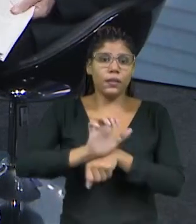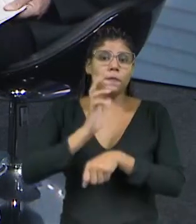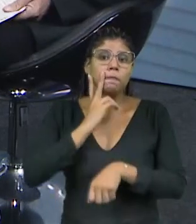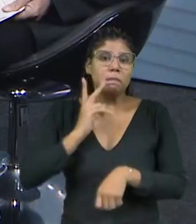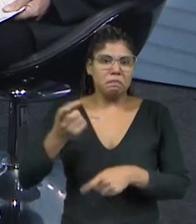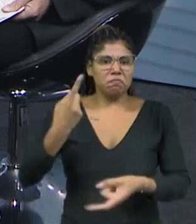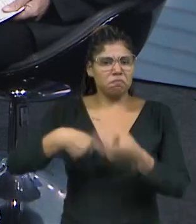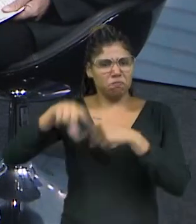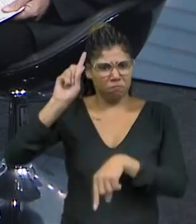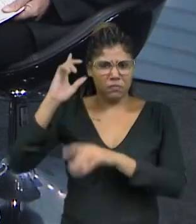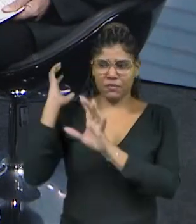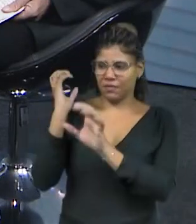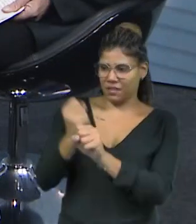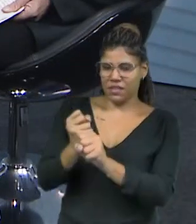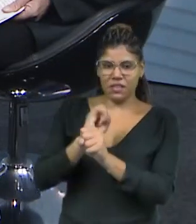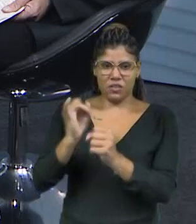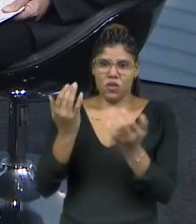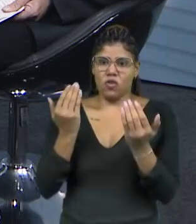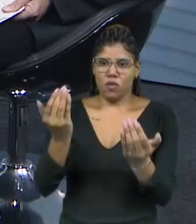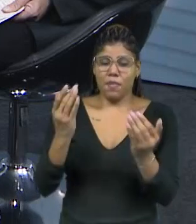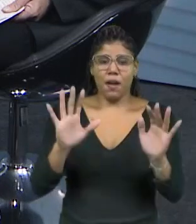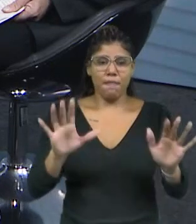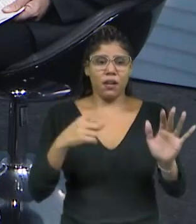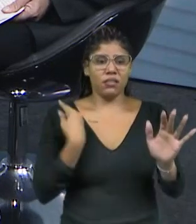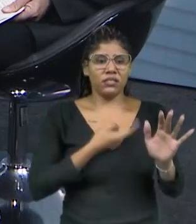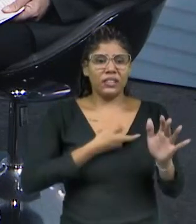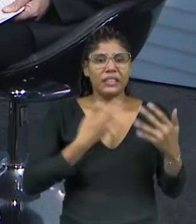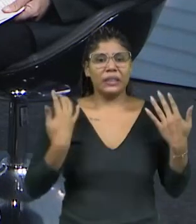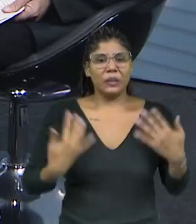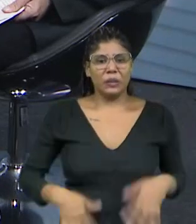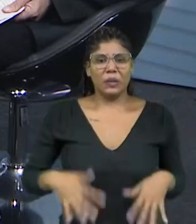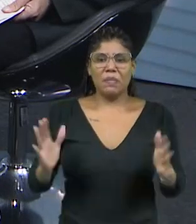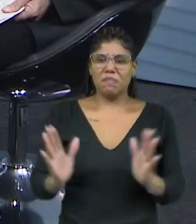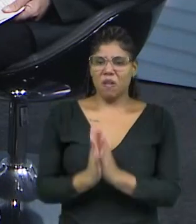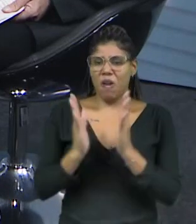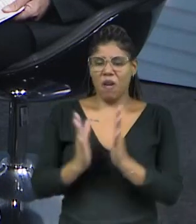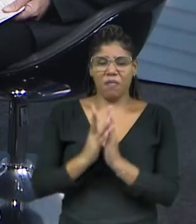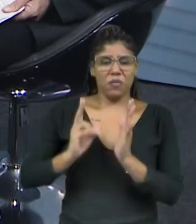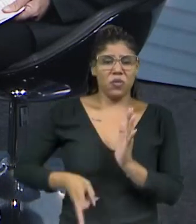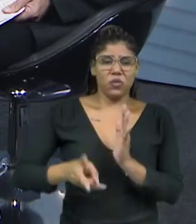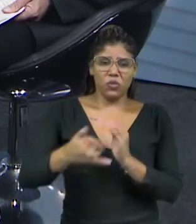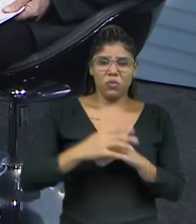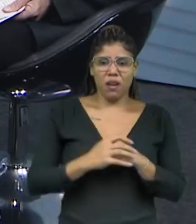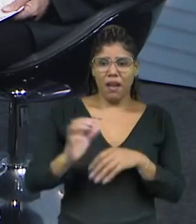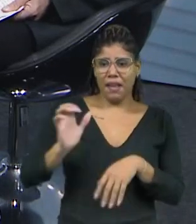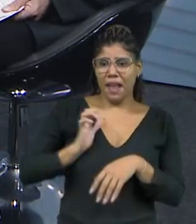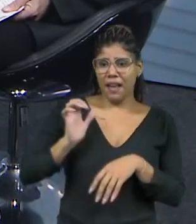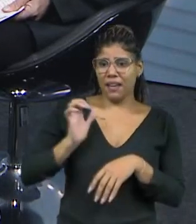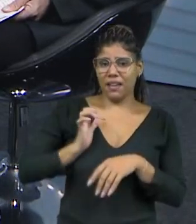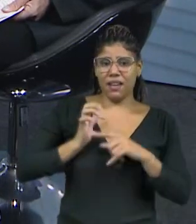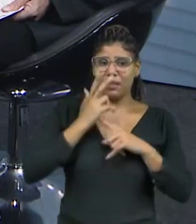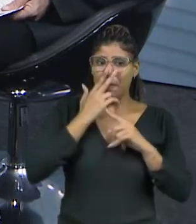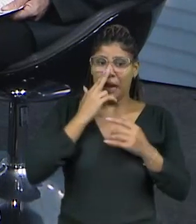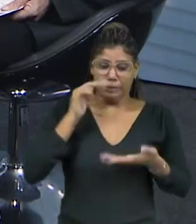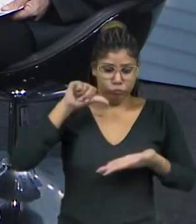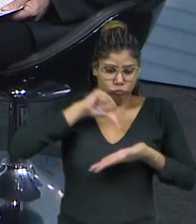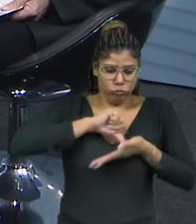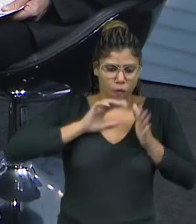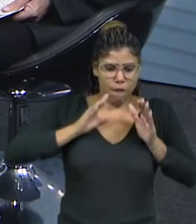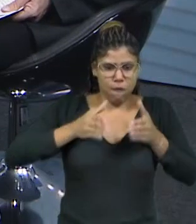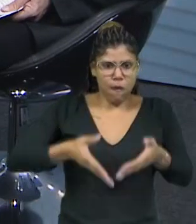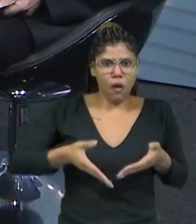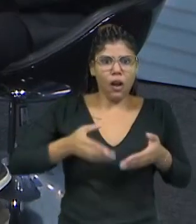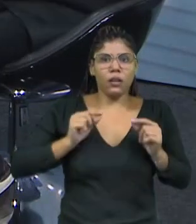fenomenal. Mas ainda continuamos muito pobre, a riqueza ainda não chega no interior do estado, como disse o professor Júlio,